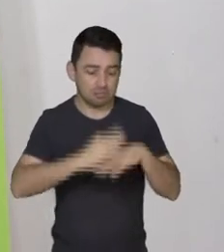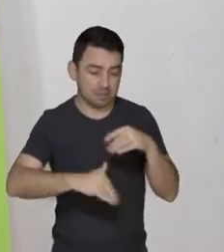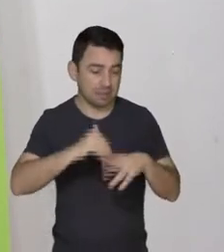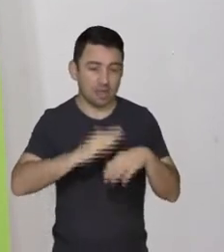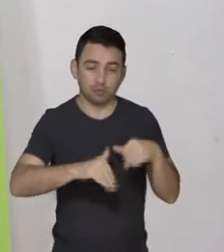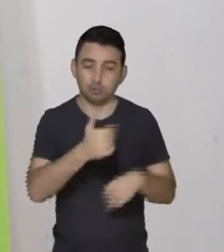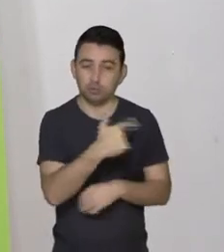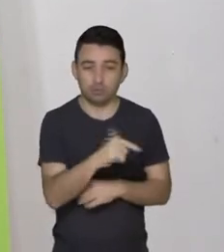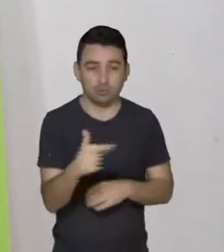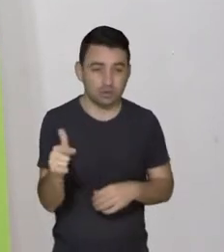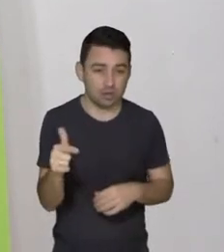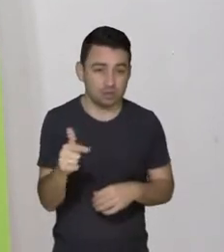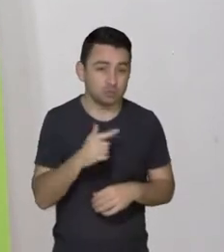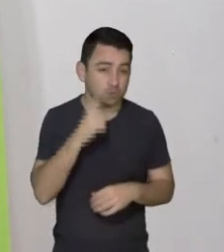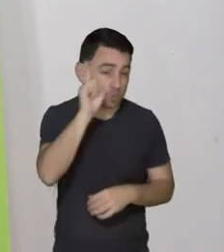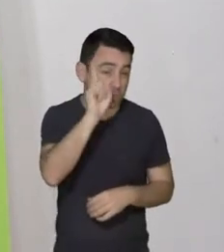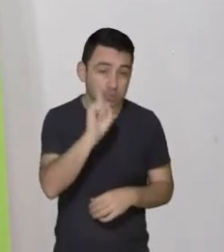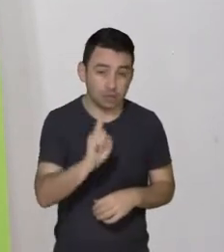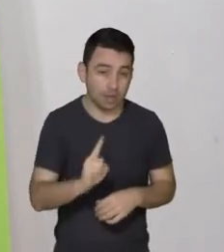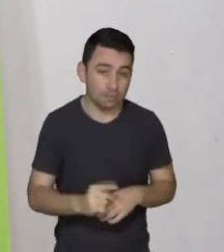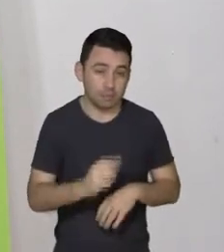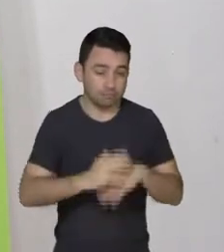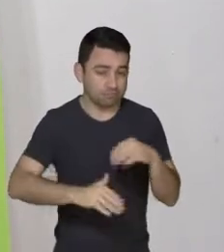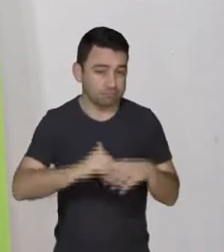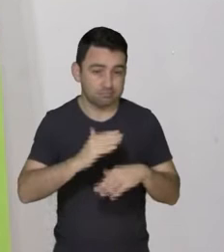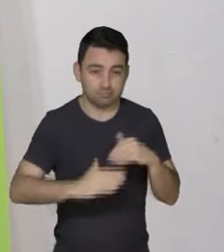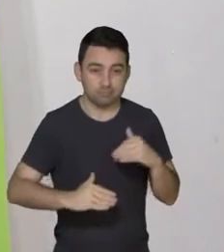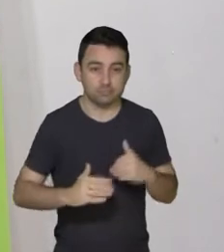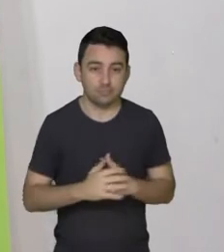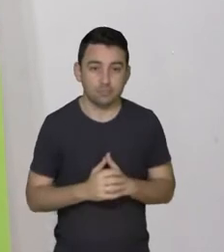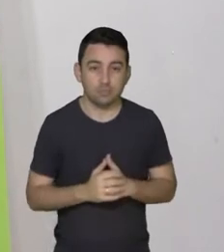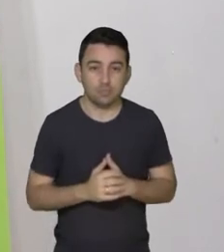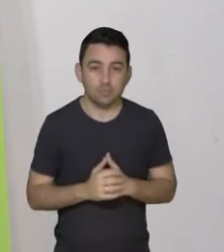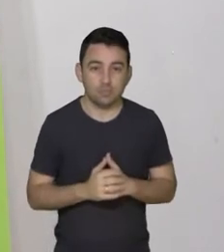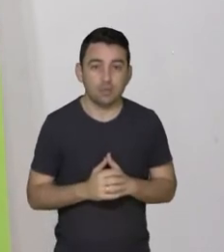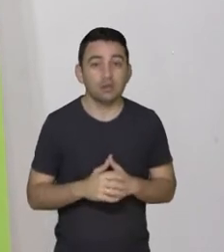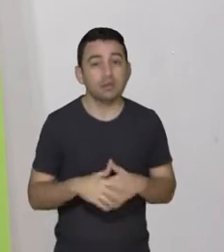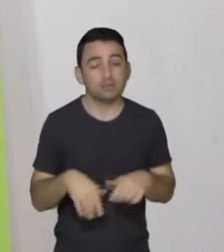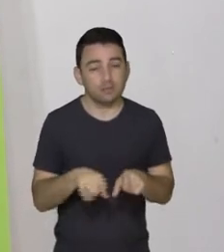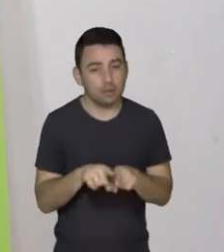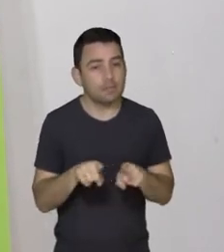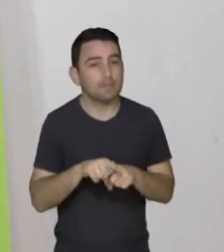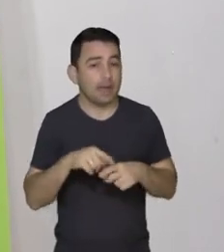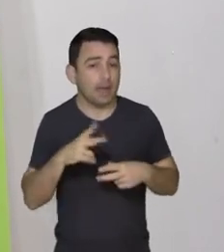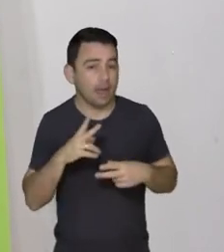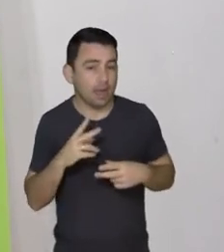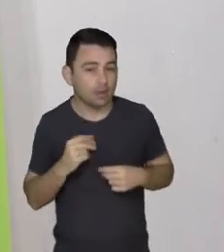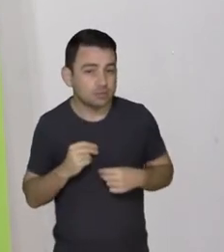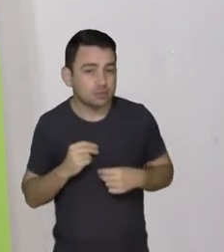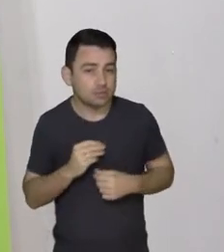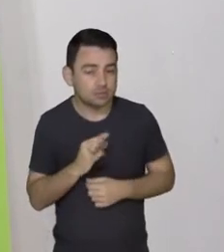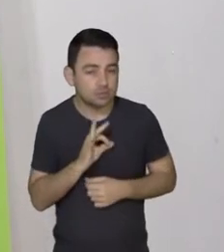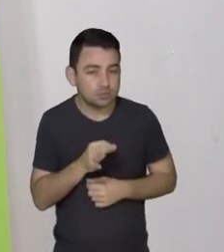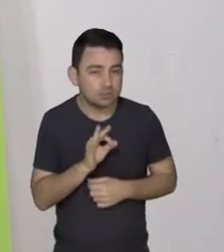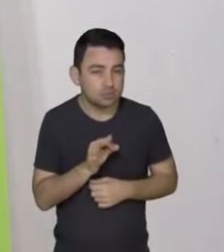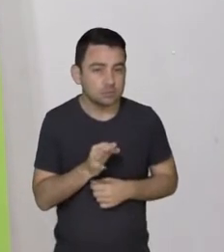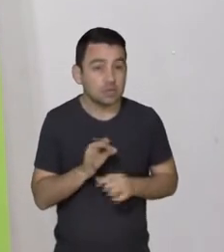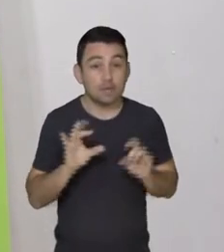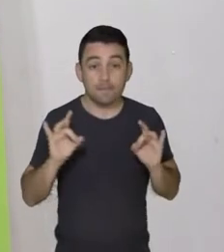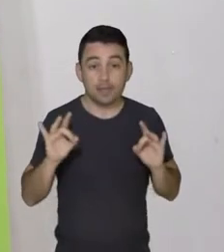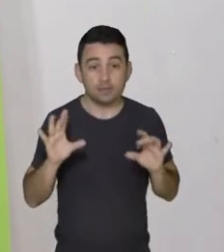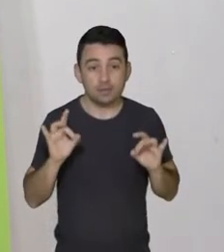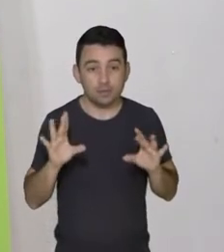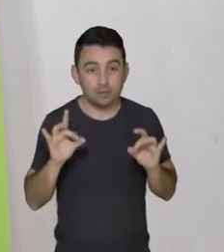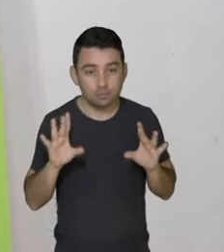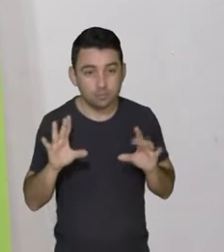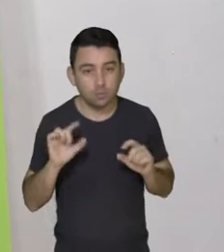não sabiam que estavam fazendo e daí sim merece sim um critério especial em relação